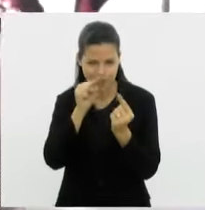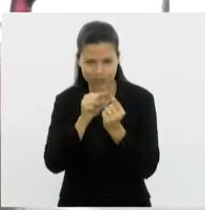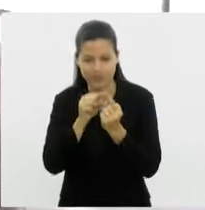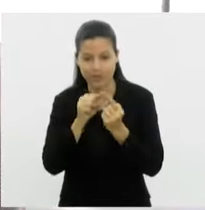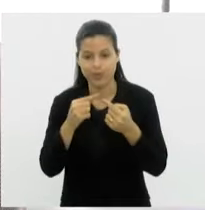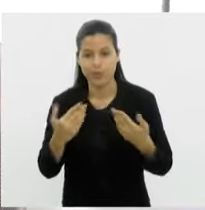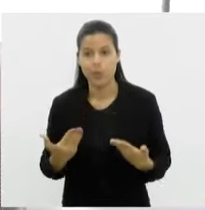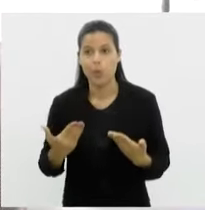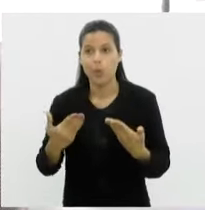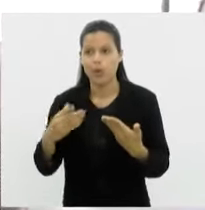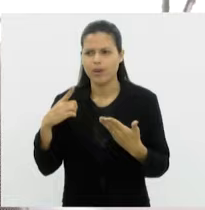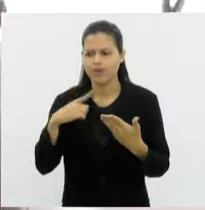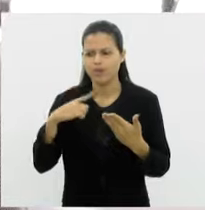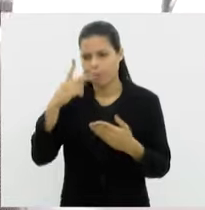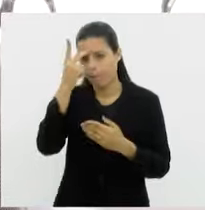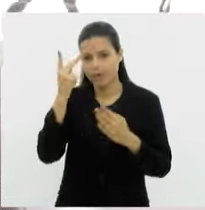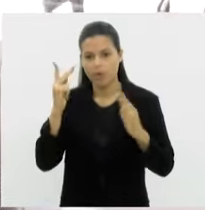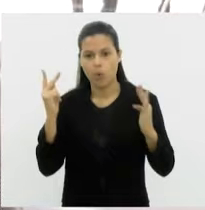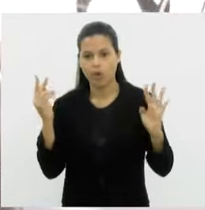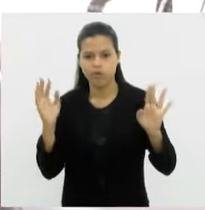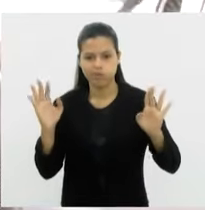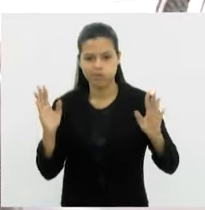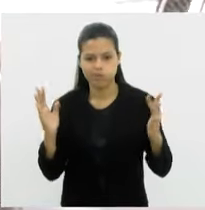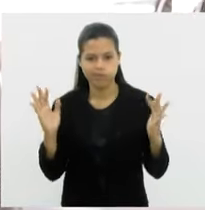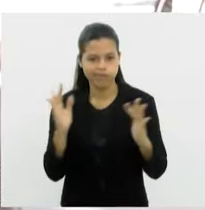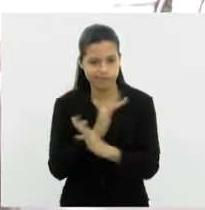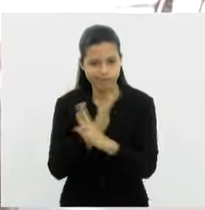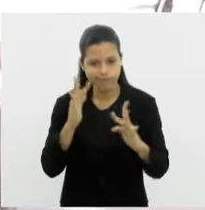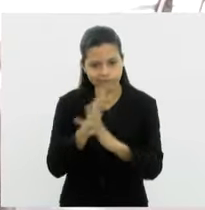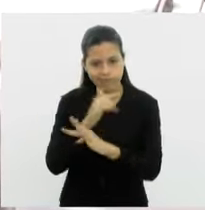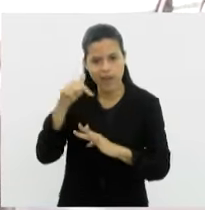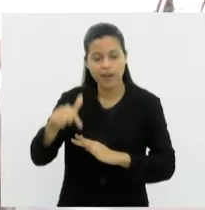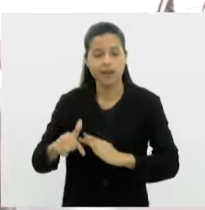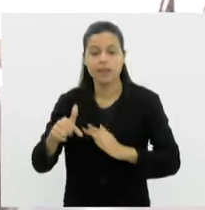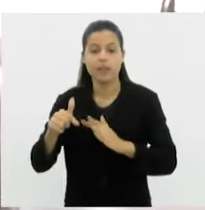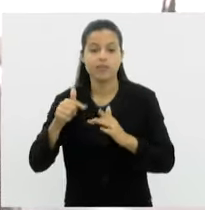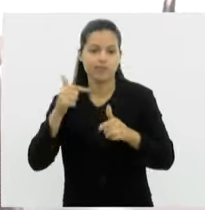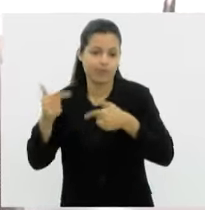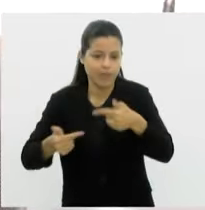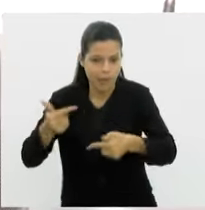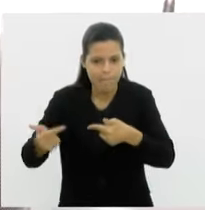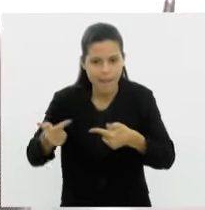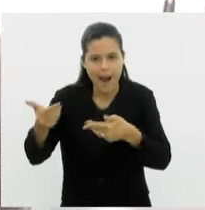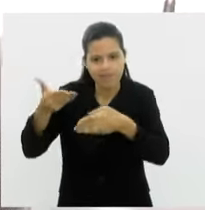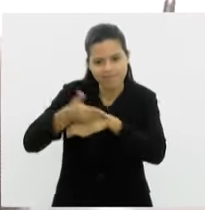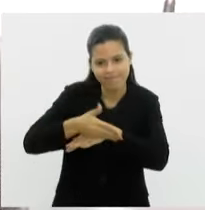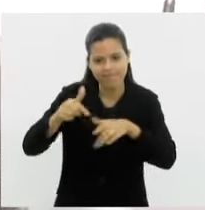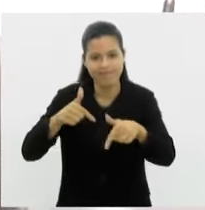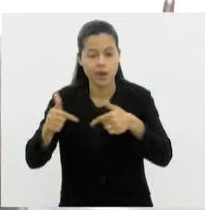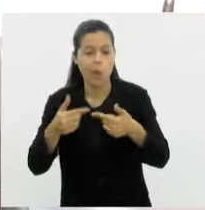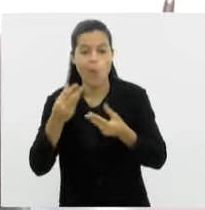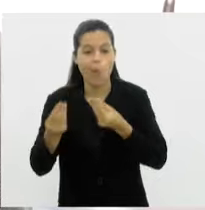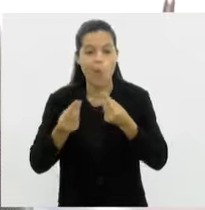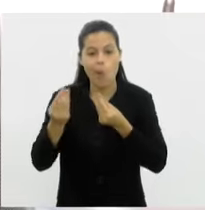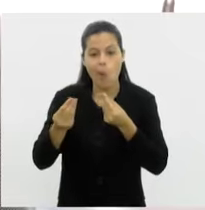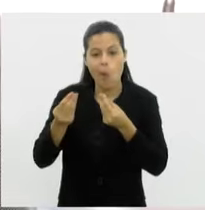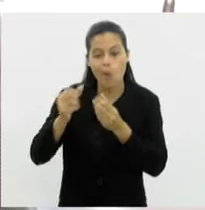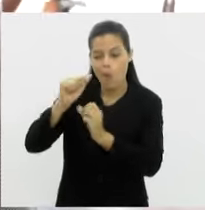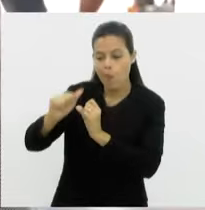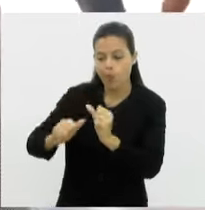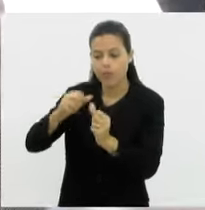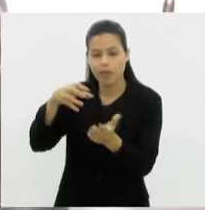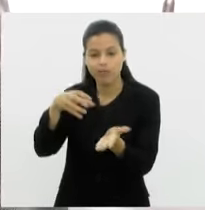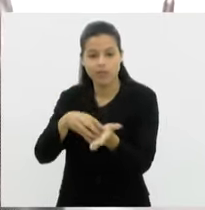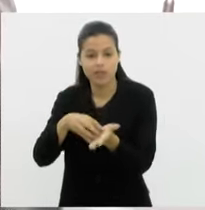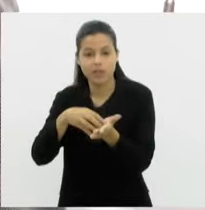de pessoas aqui no centro do Rio é em relação ao trabalho. Como tornar o centro do Rio atrativo para que as pessoas venham morar no